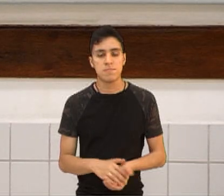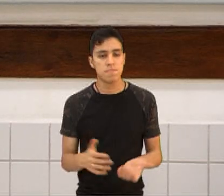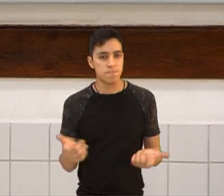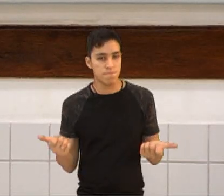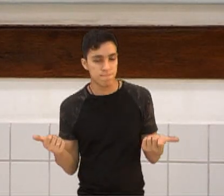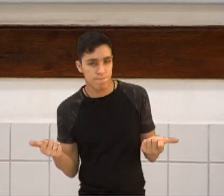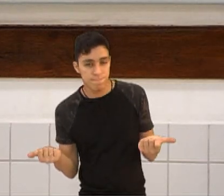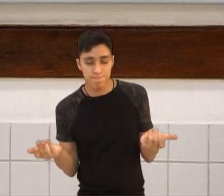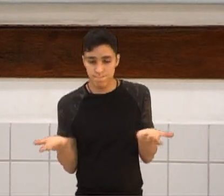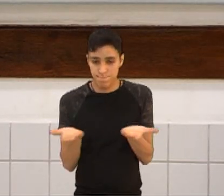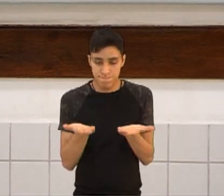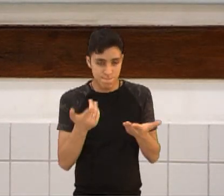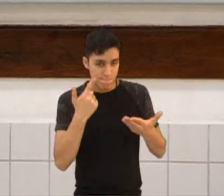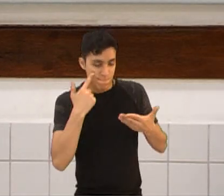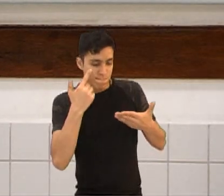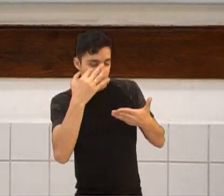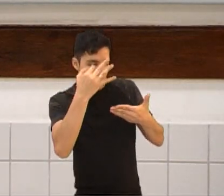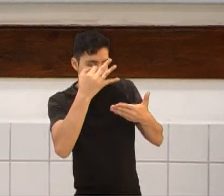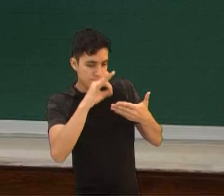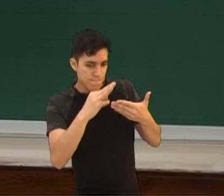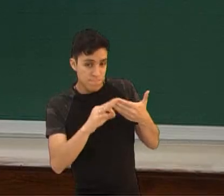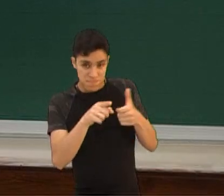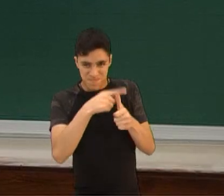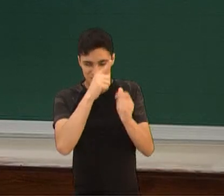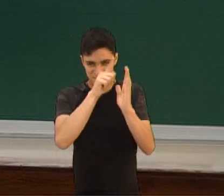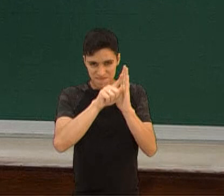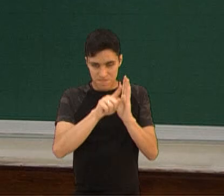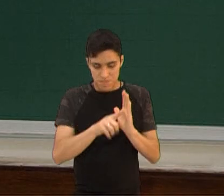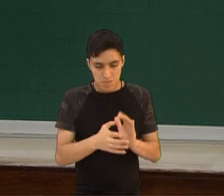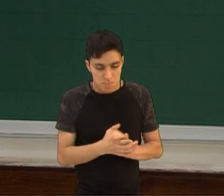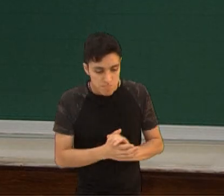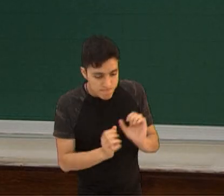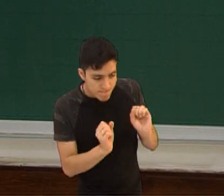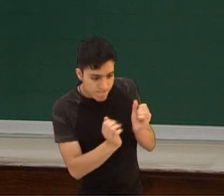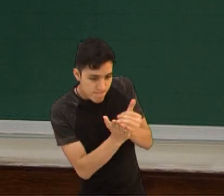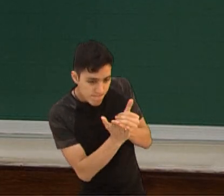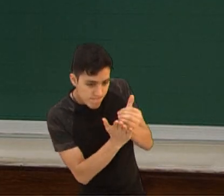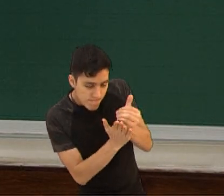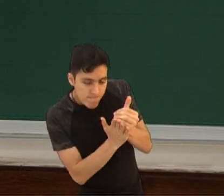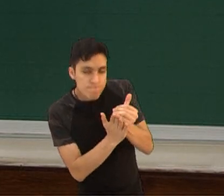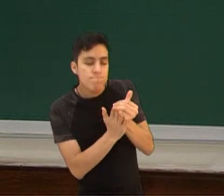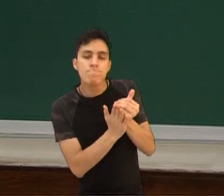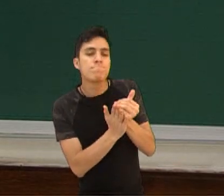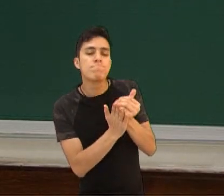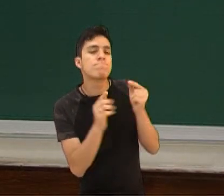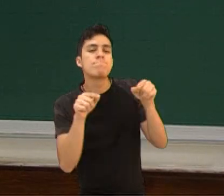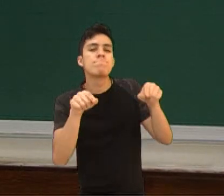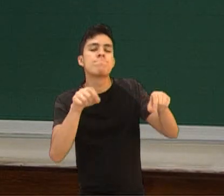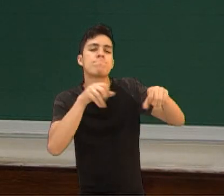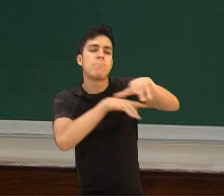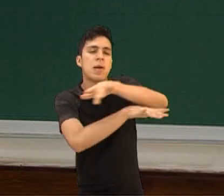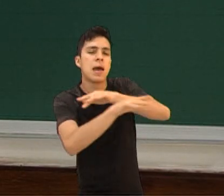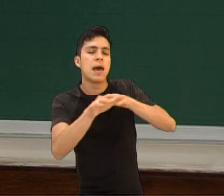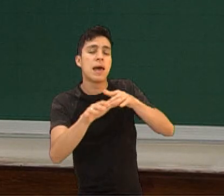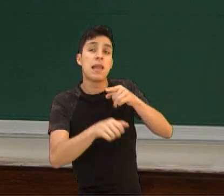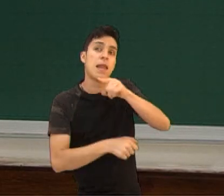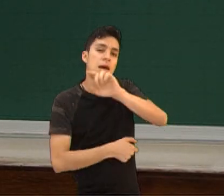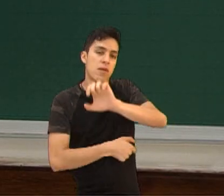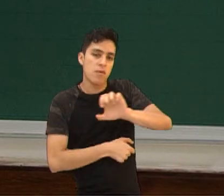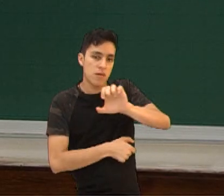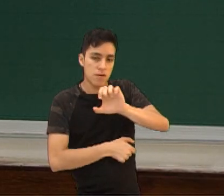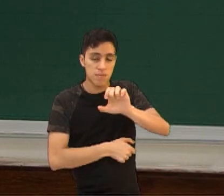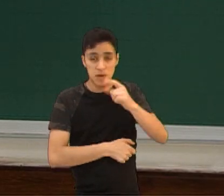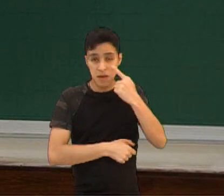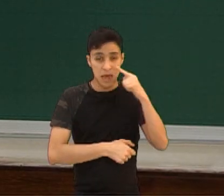Então, no nono, vamos à correção do nosso primeiro questionário. Podemos considerar o início da urbanização na Europa a partir, letra A, do fim da Segunda